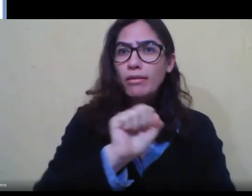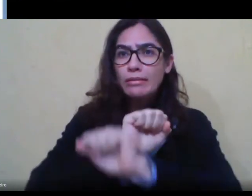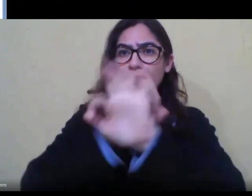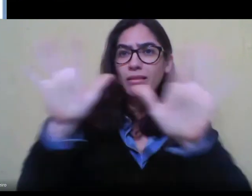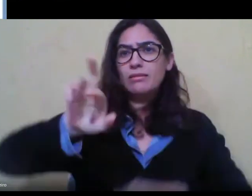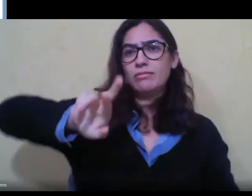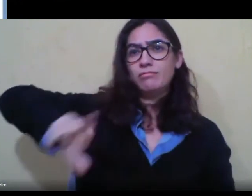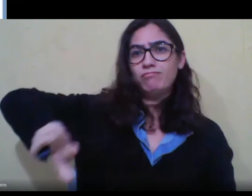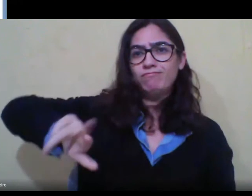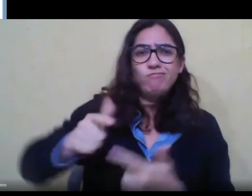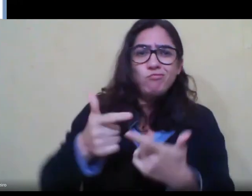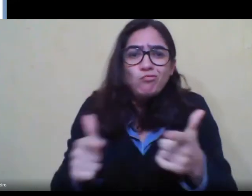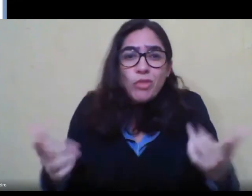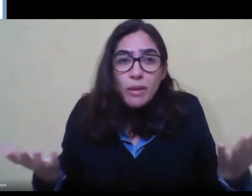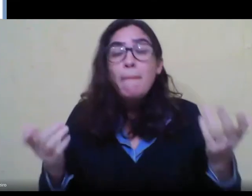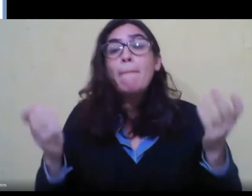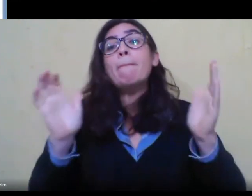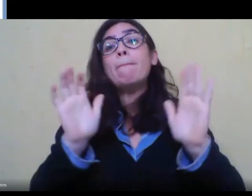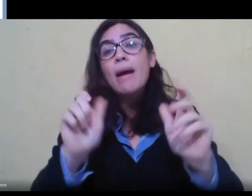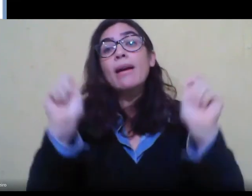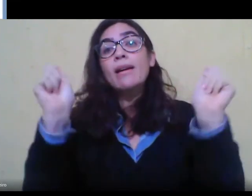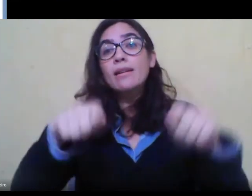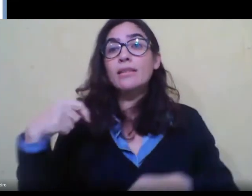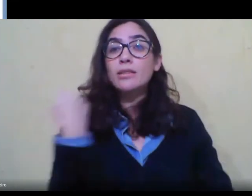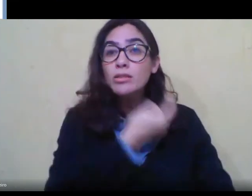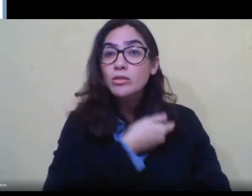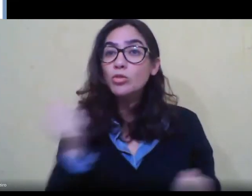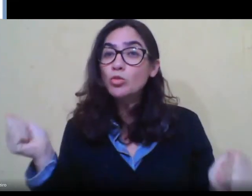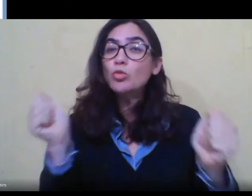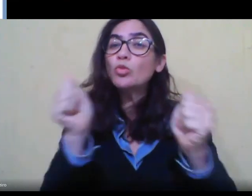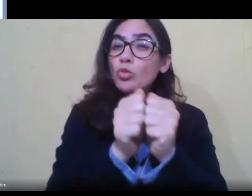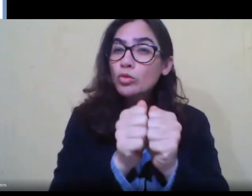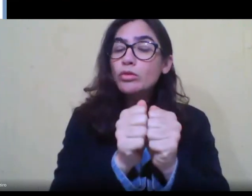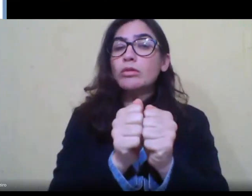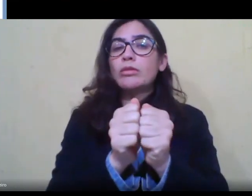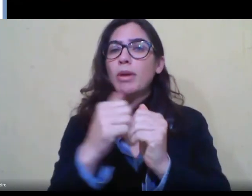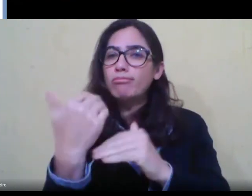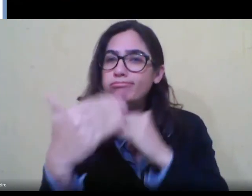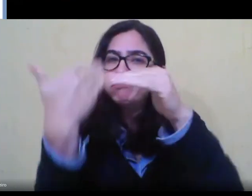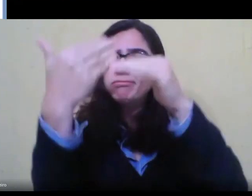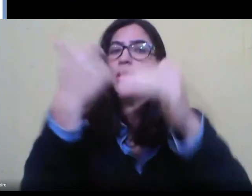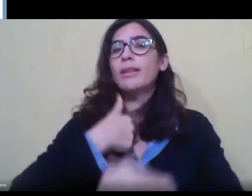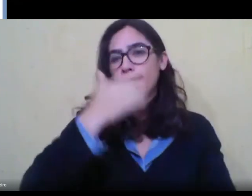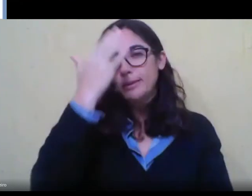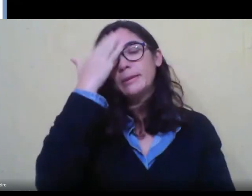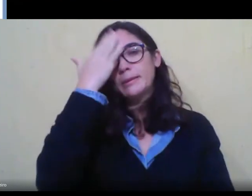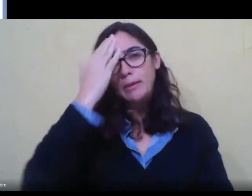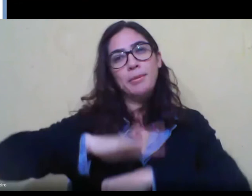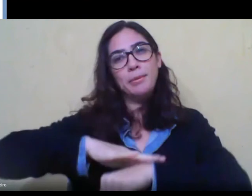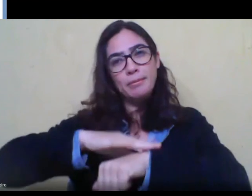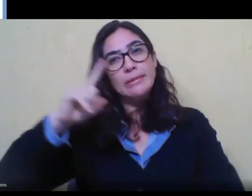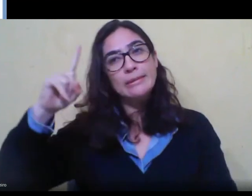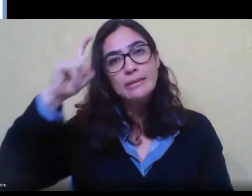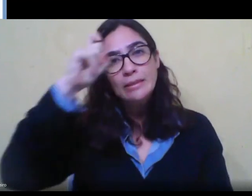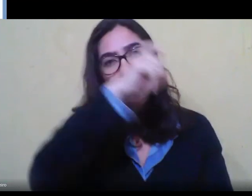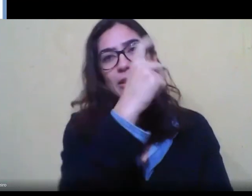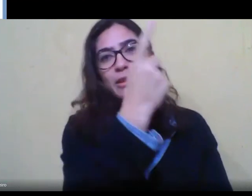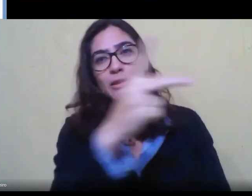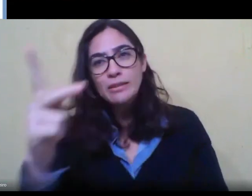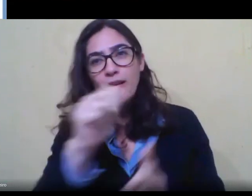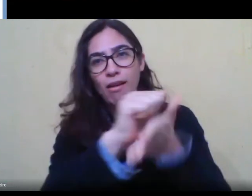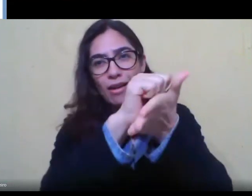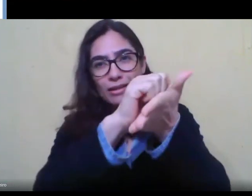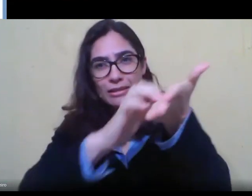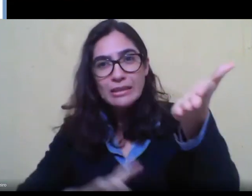gente também não está sendo fácil, né, a gente correr atrás da melhor forma da gente acompanhar vocês, estar junto e próximo de